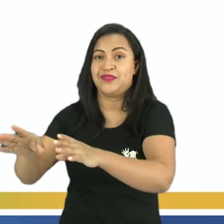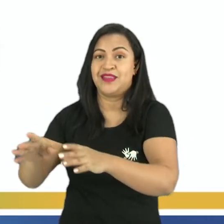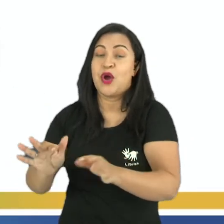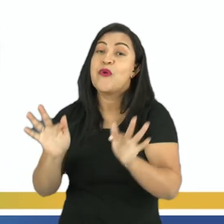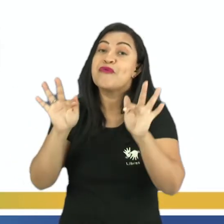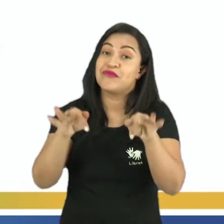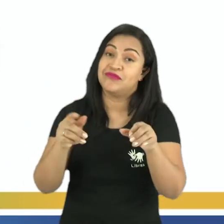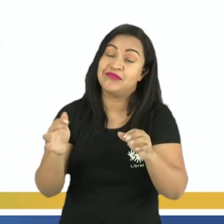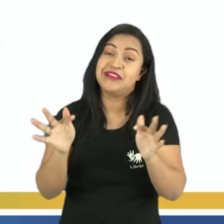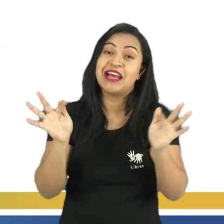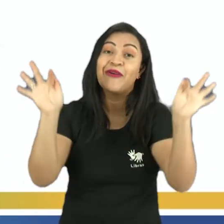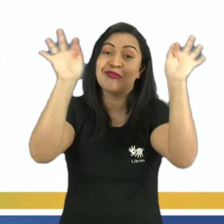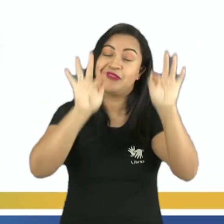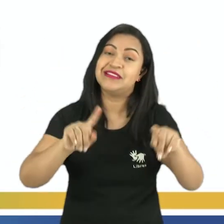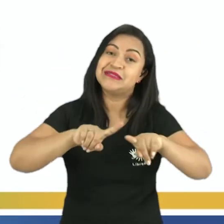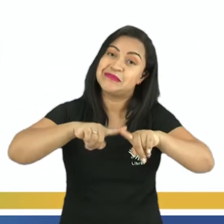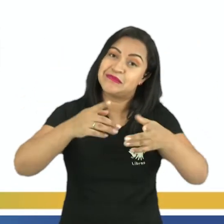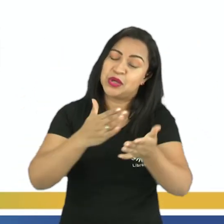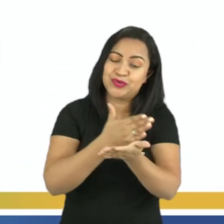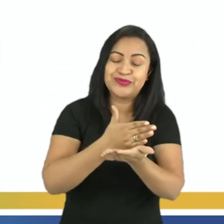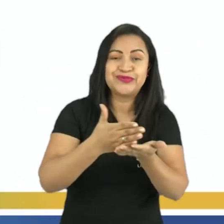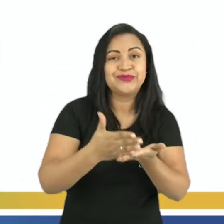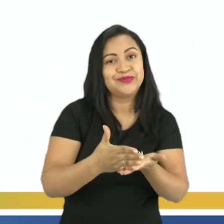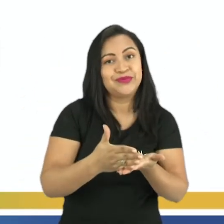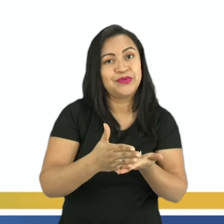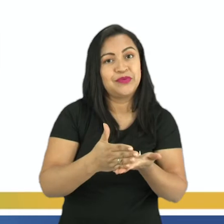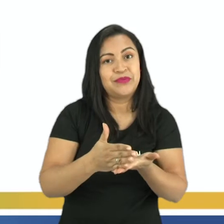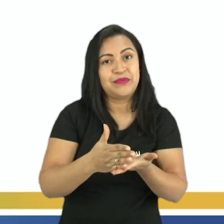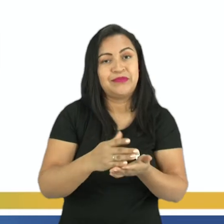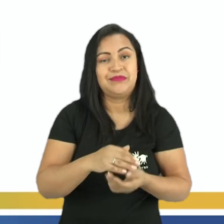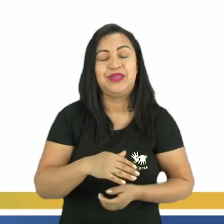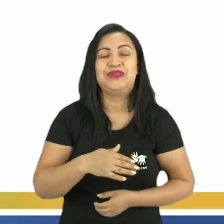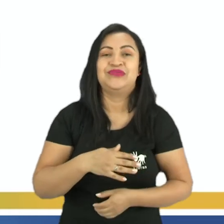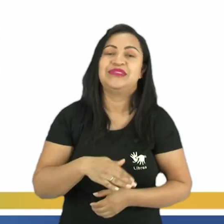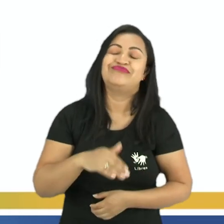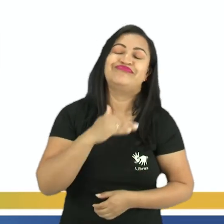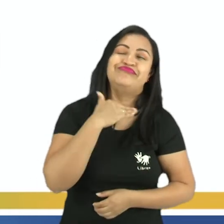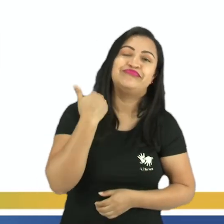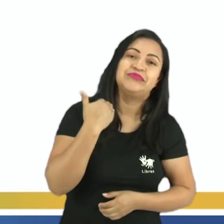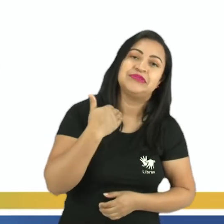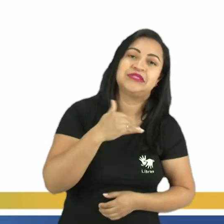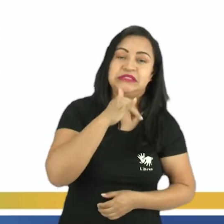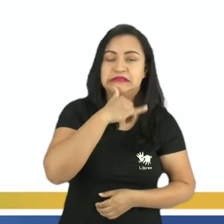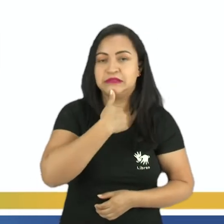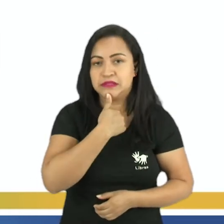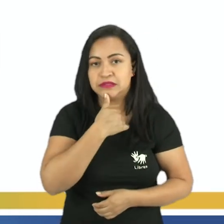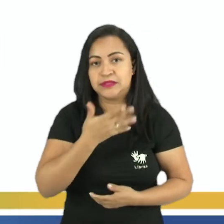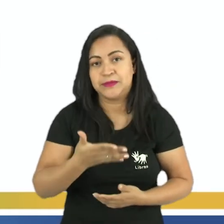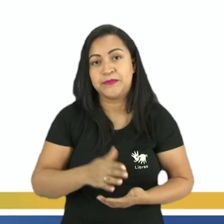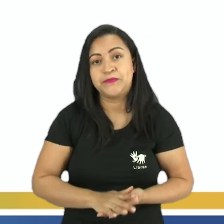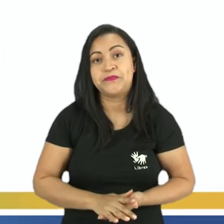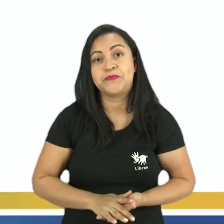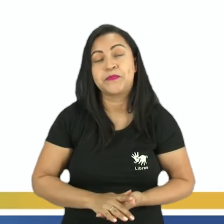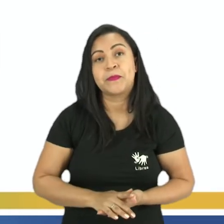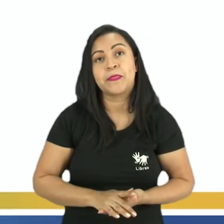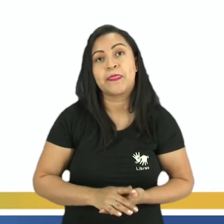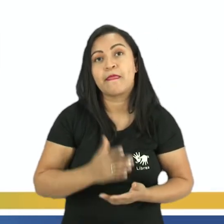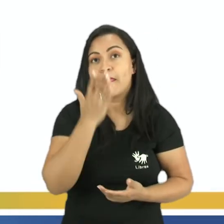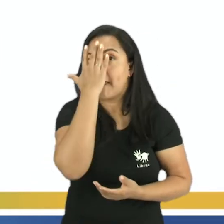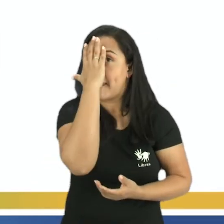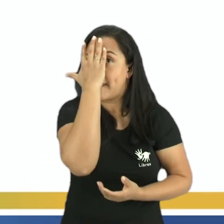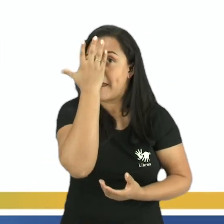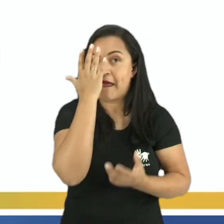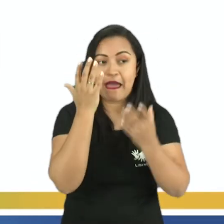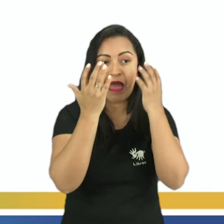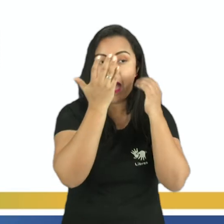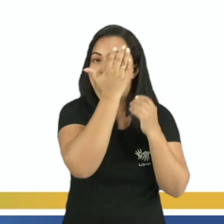feliz, mas não é uma cena de riso, então é uma tragédia. As máscaras que simbolizam o teatro